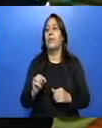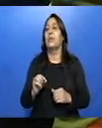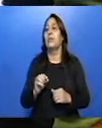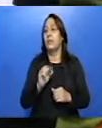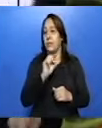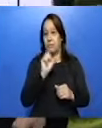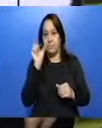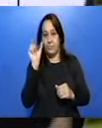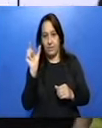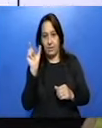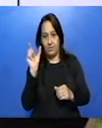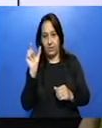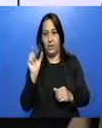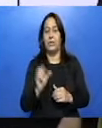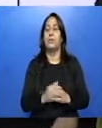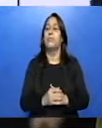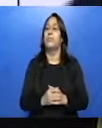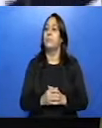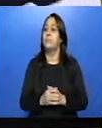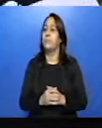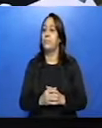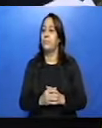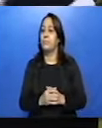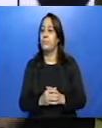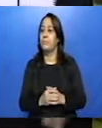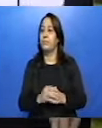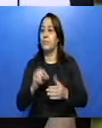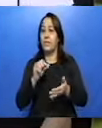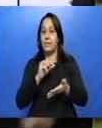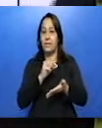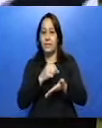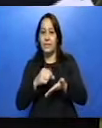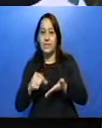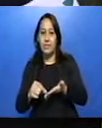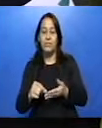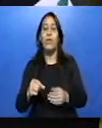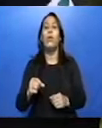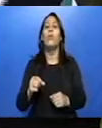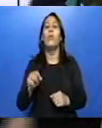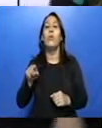consoante. Anotou? Colocou o pontinho, não